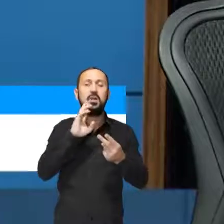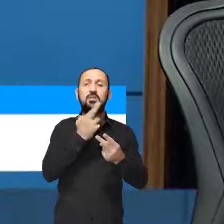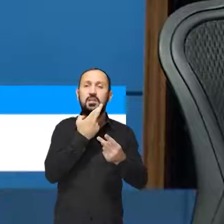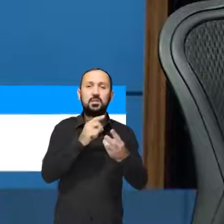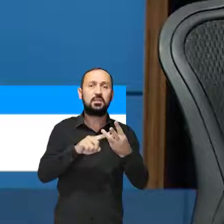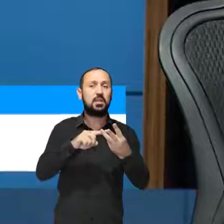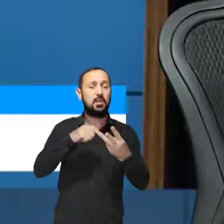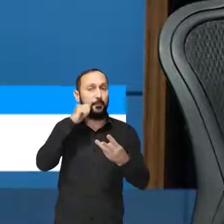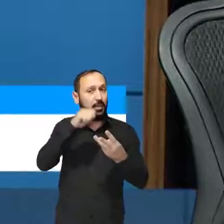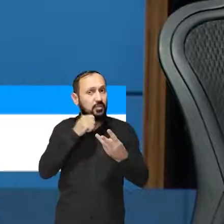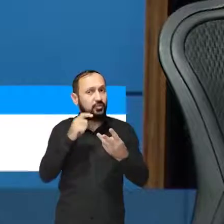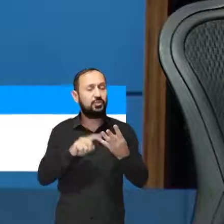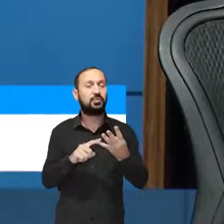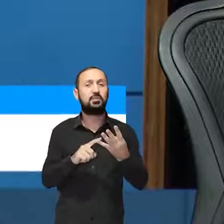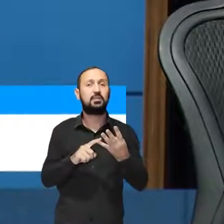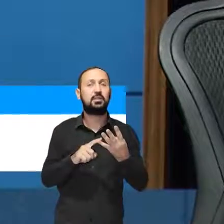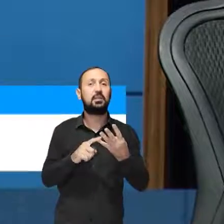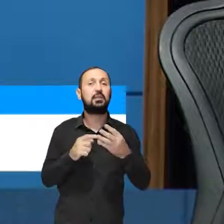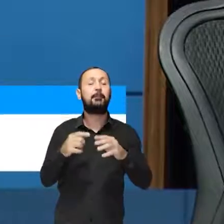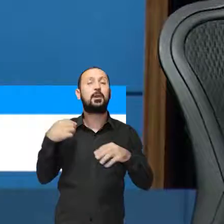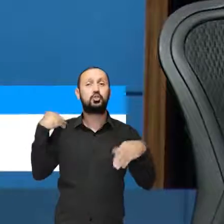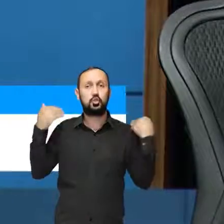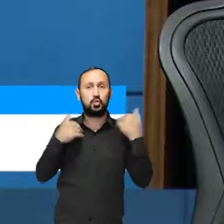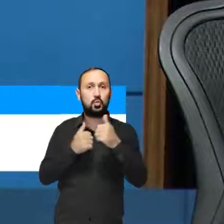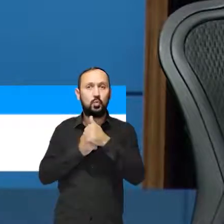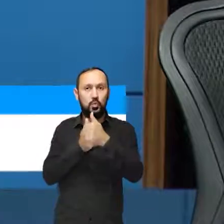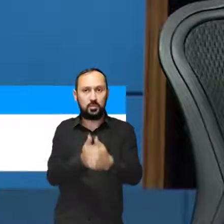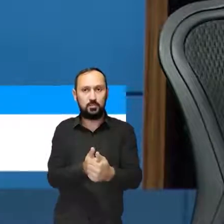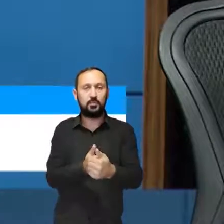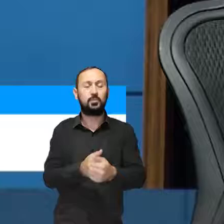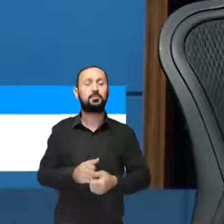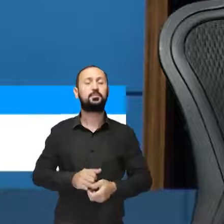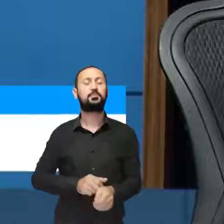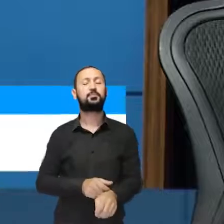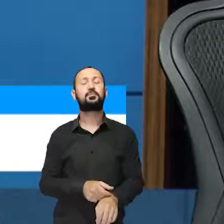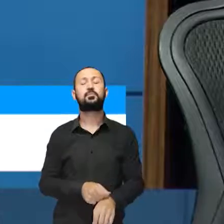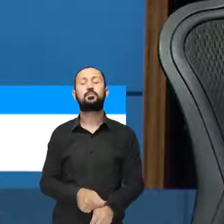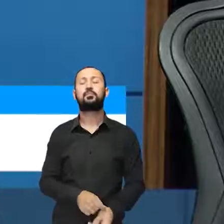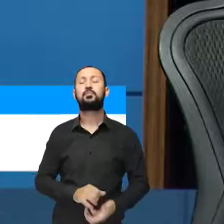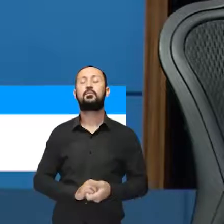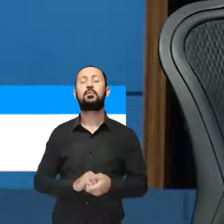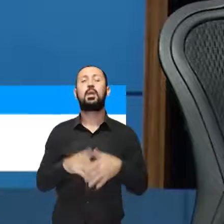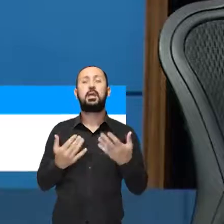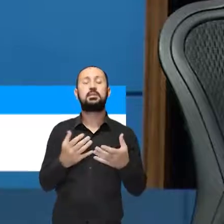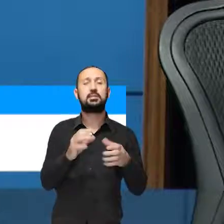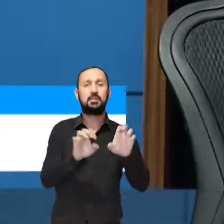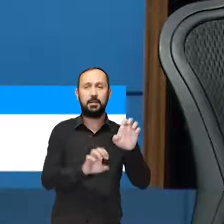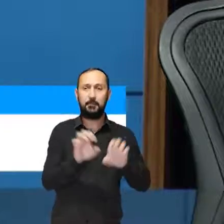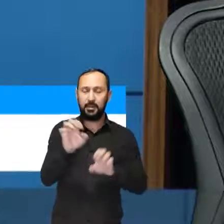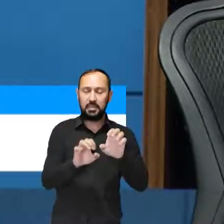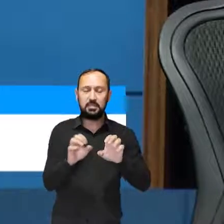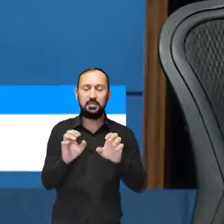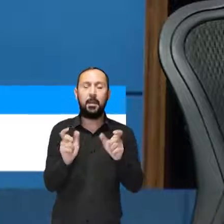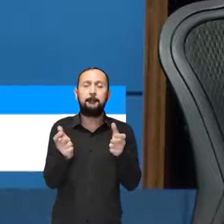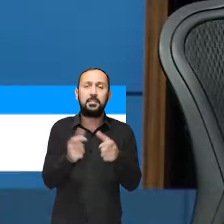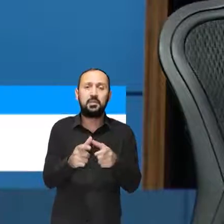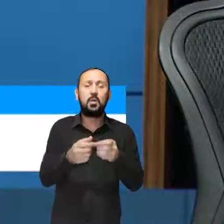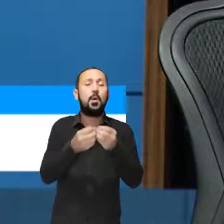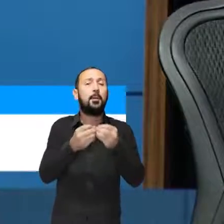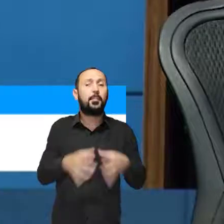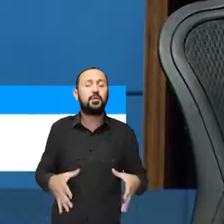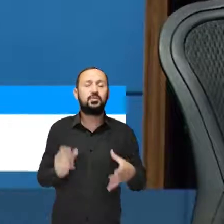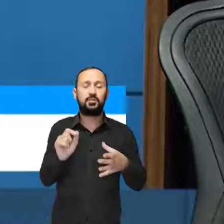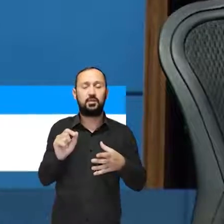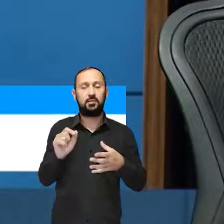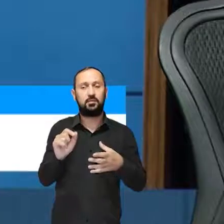bares, restaurantes, artistas e guias de turismo, todas as pequenas e microempresas